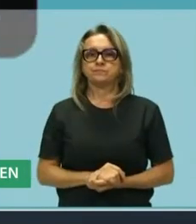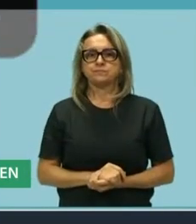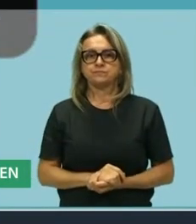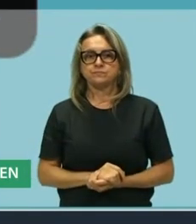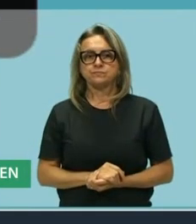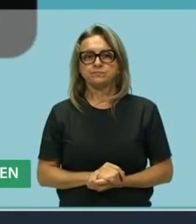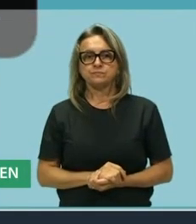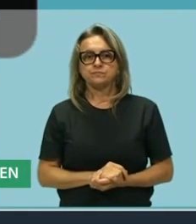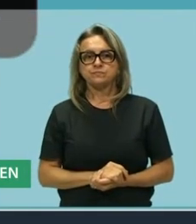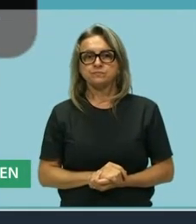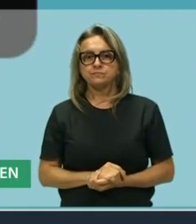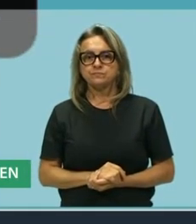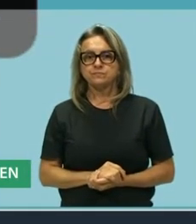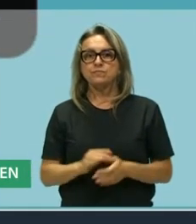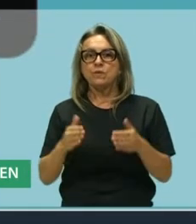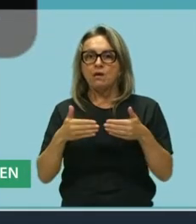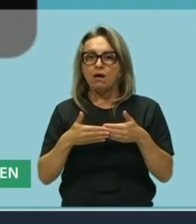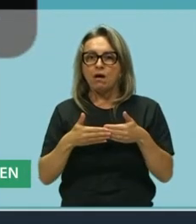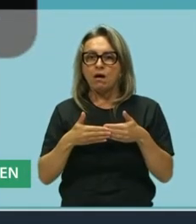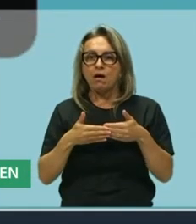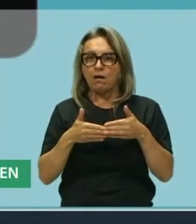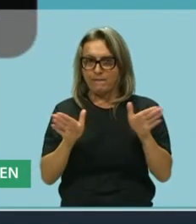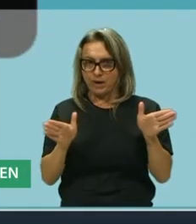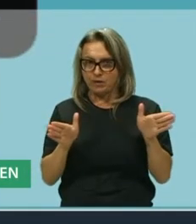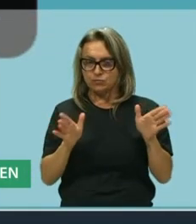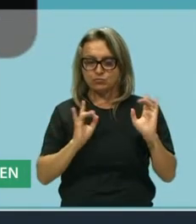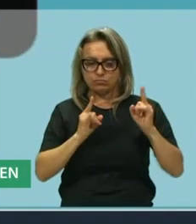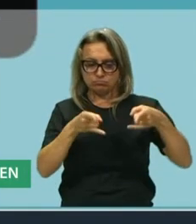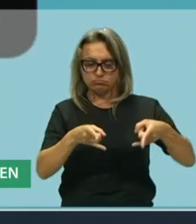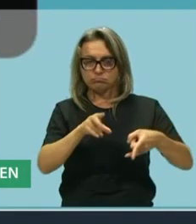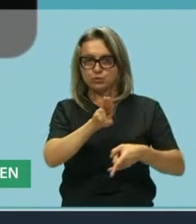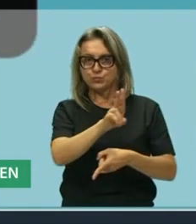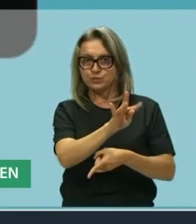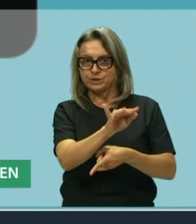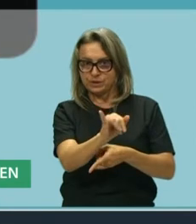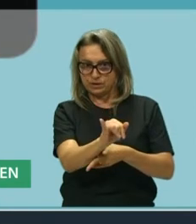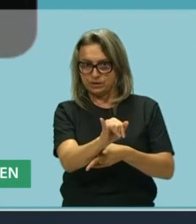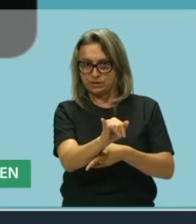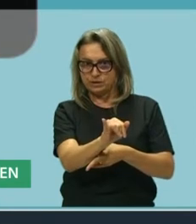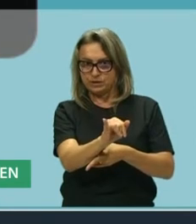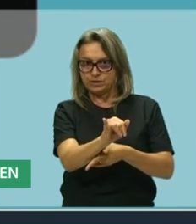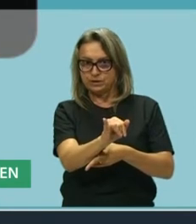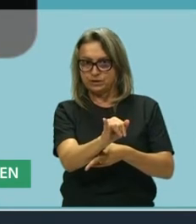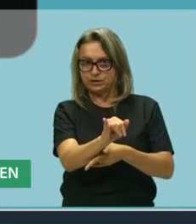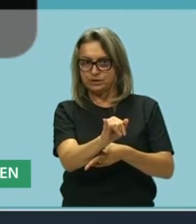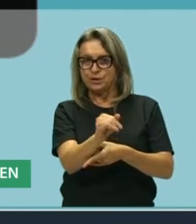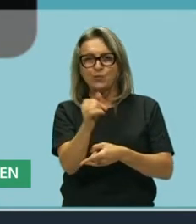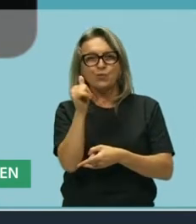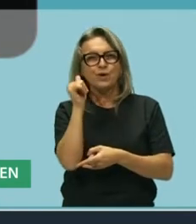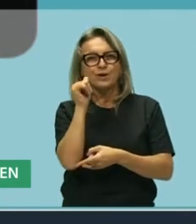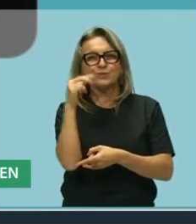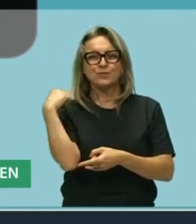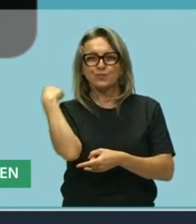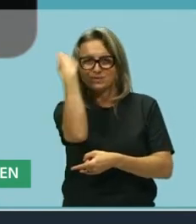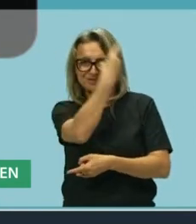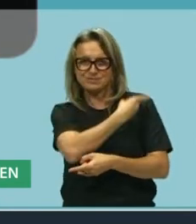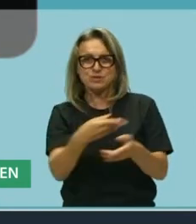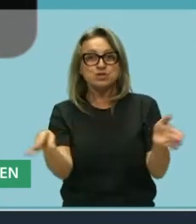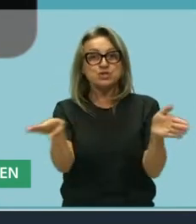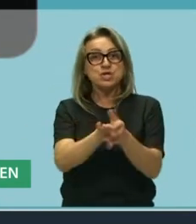Então, nós vemos aqui a abertura de leitos de UTI, né? Quando as irmãs chegaram, não havia UTI no